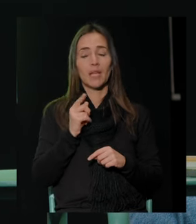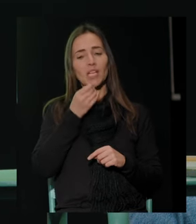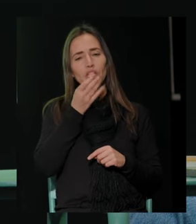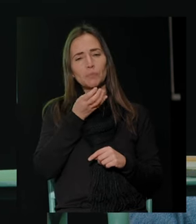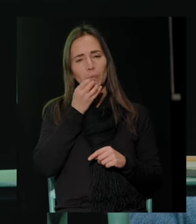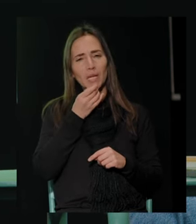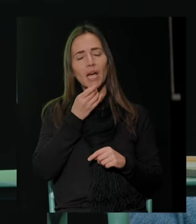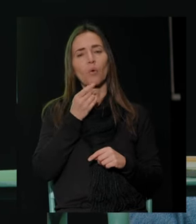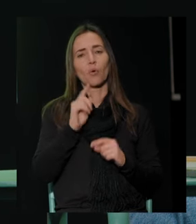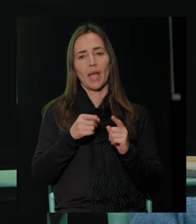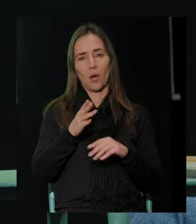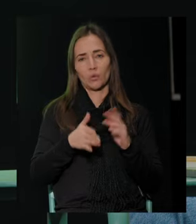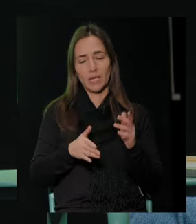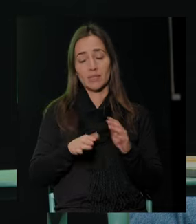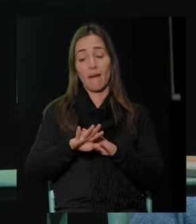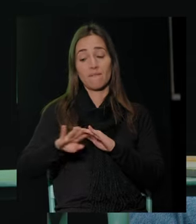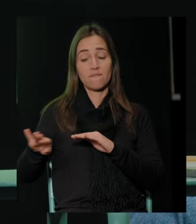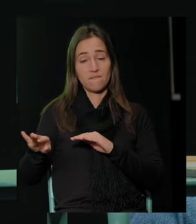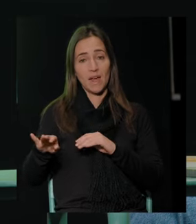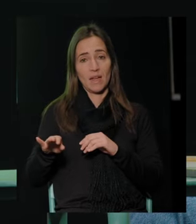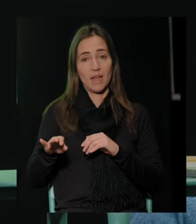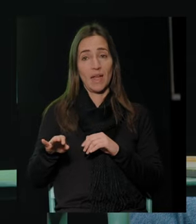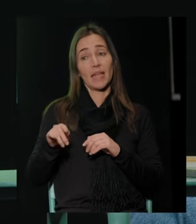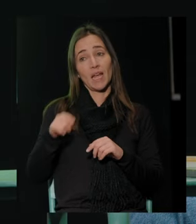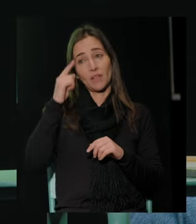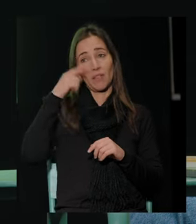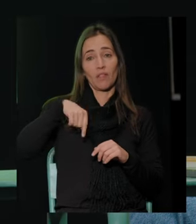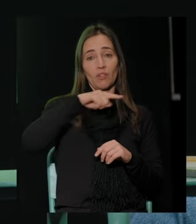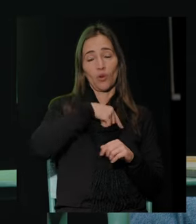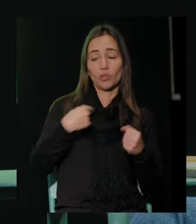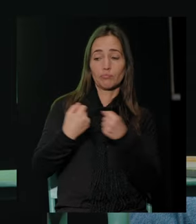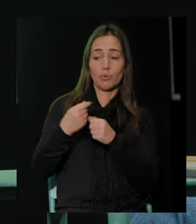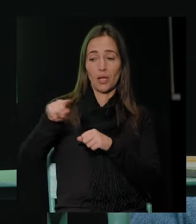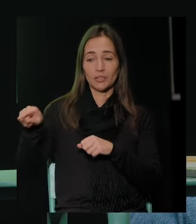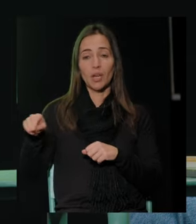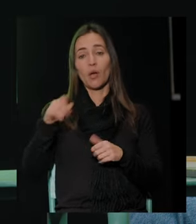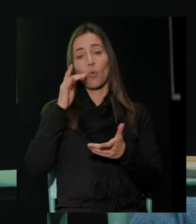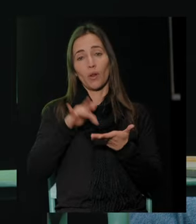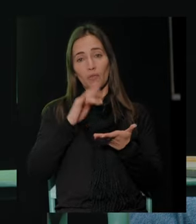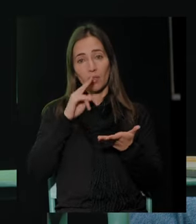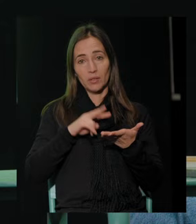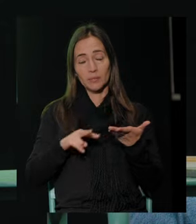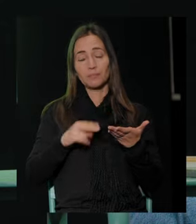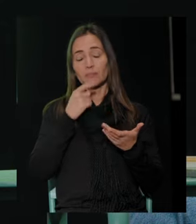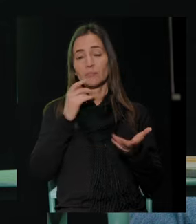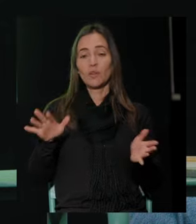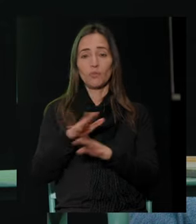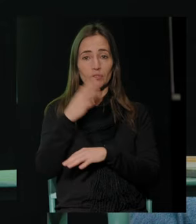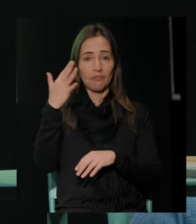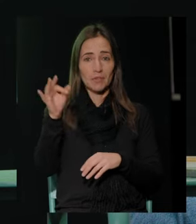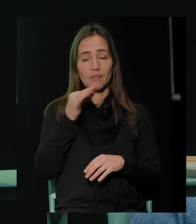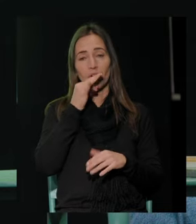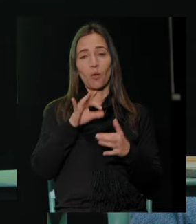explicar um bocado aquilo que está a acontecer também com a extrema-direita e esta ideia de nós versus eles. Diz no livro que mesmo durante a Revolução Francesa, quando se começou a falar mais